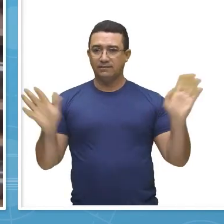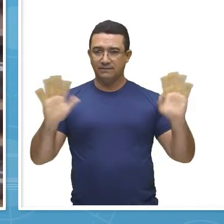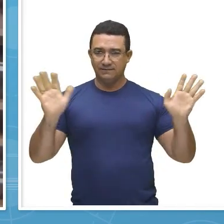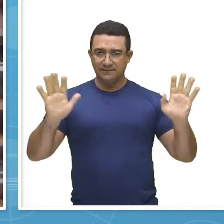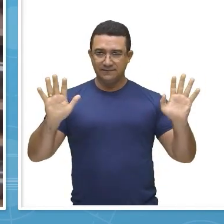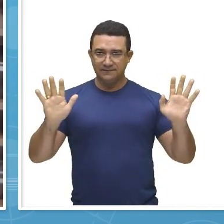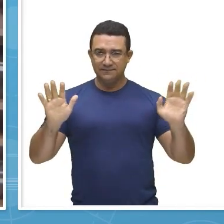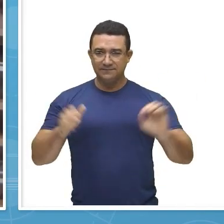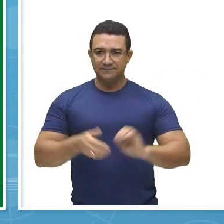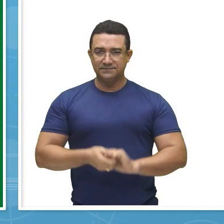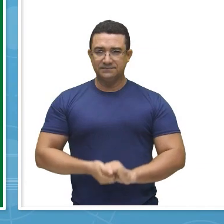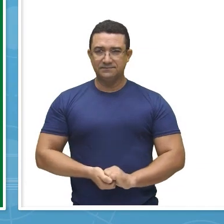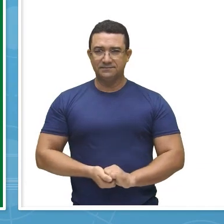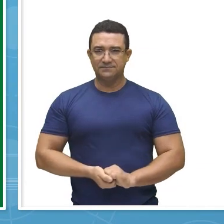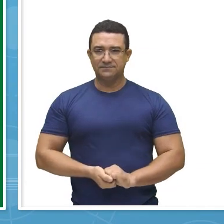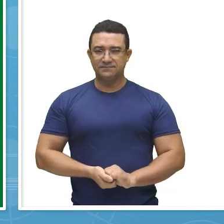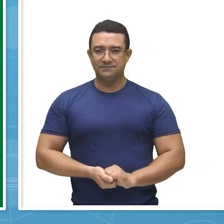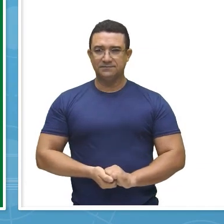próxima.